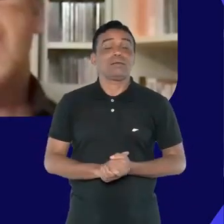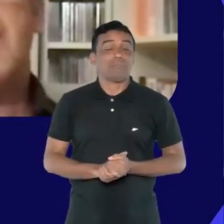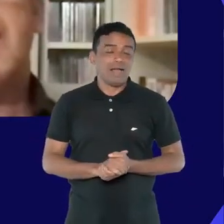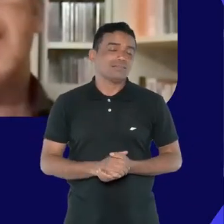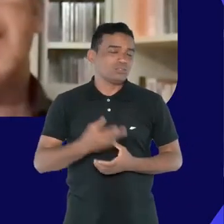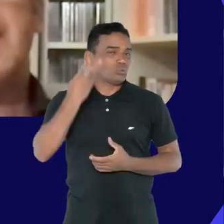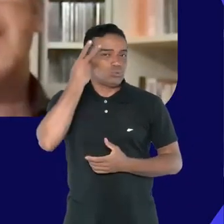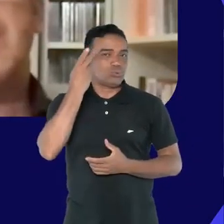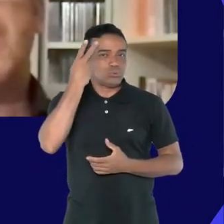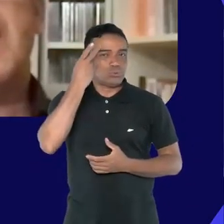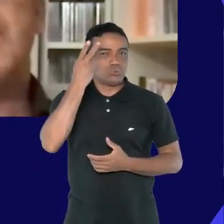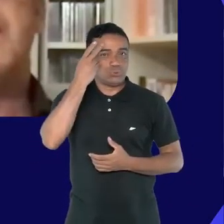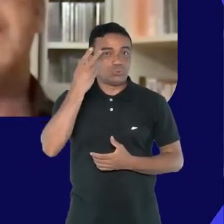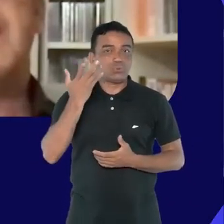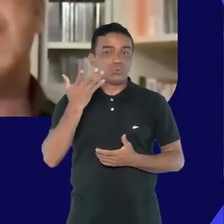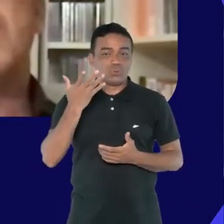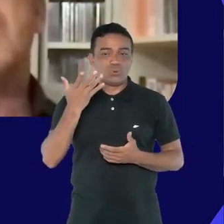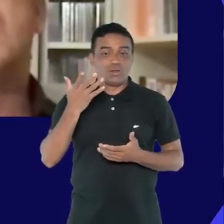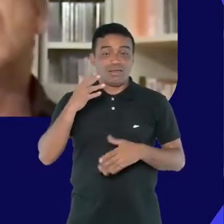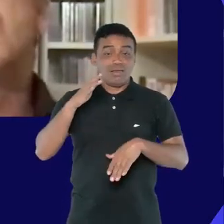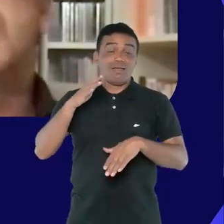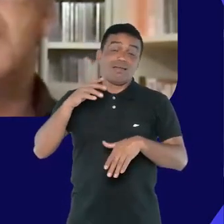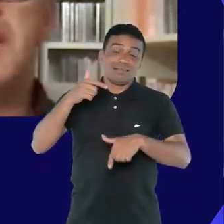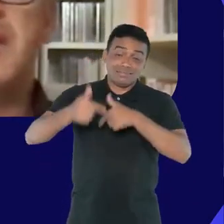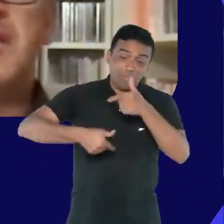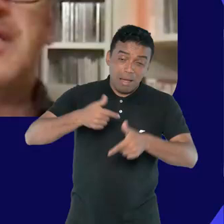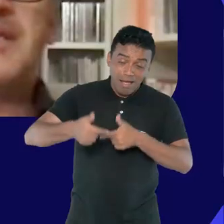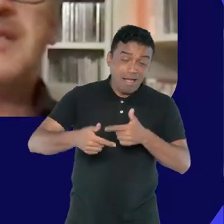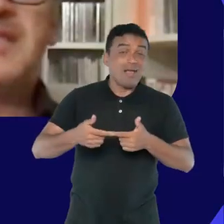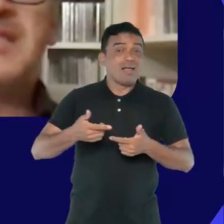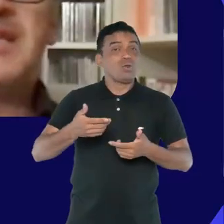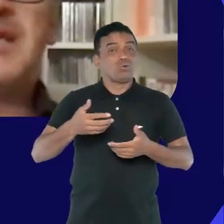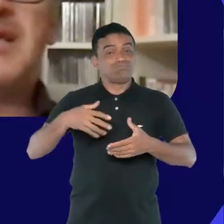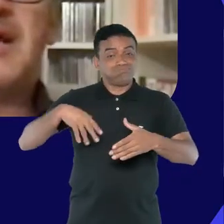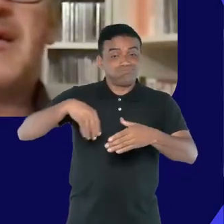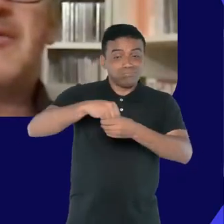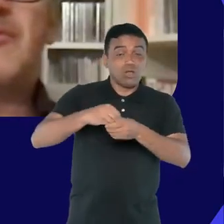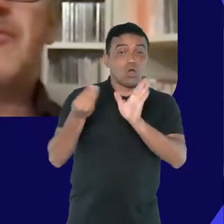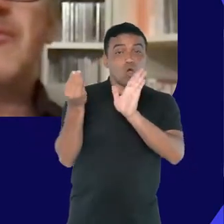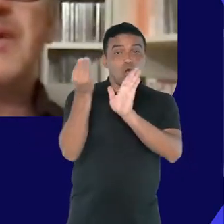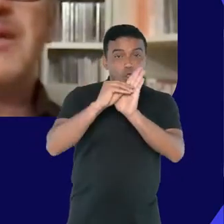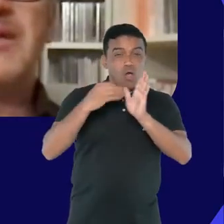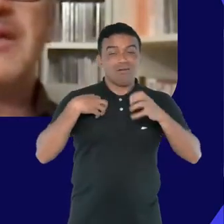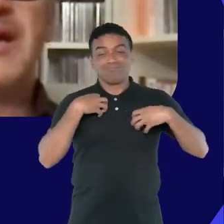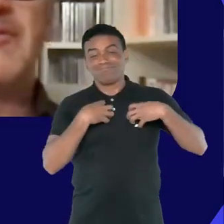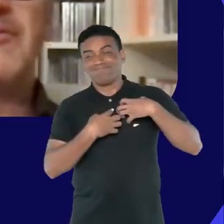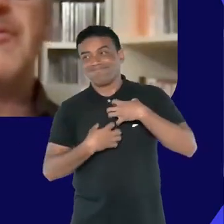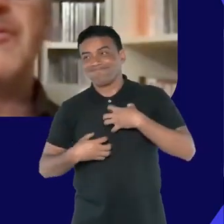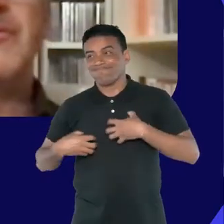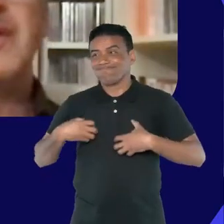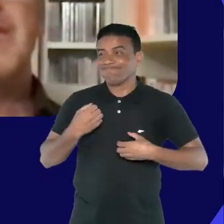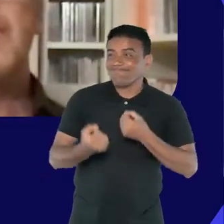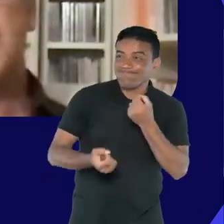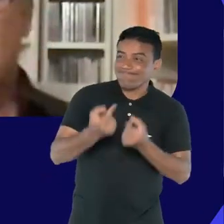comum que nesse trabalho exista alguma angústia, que exista algum